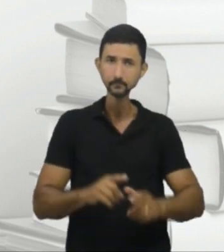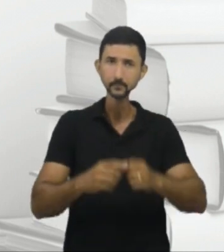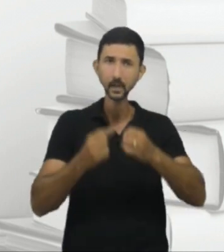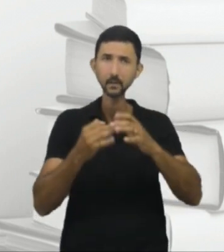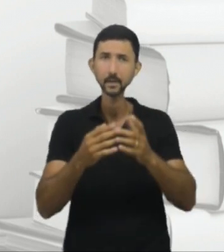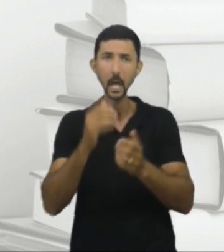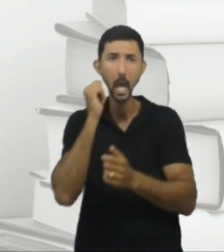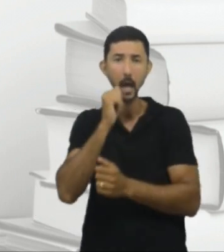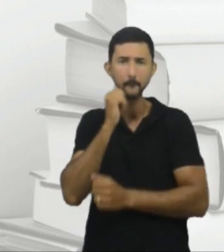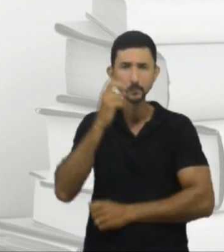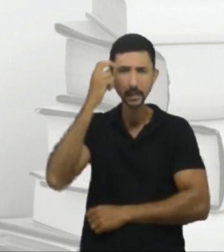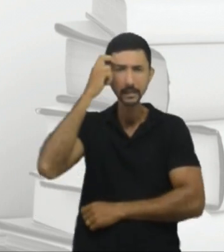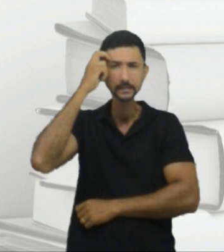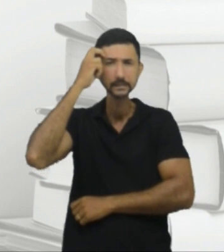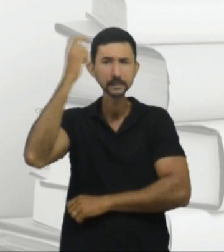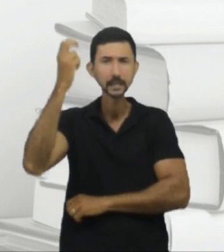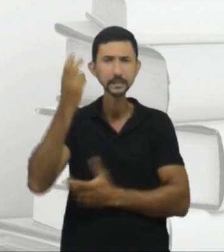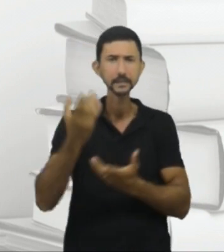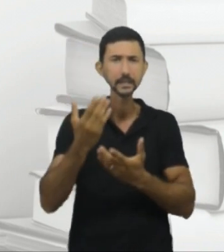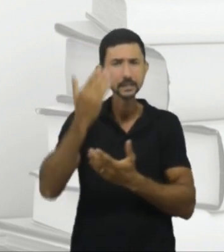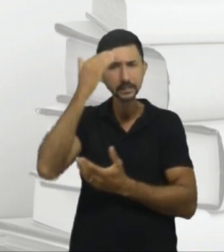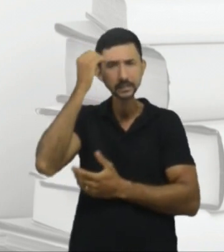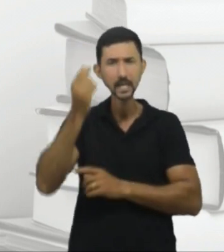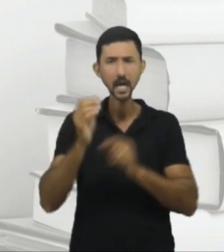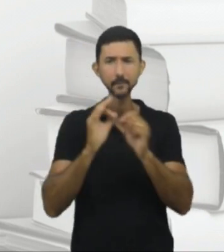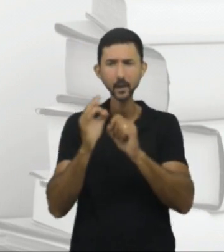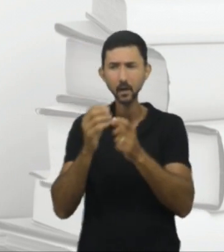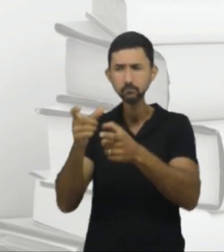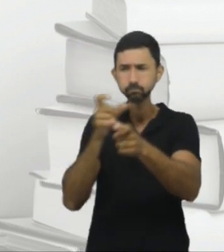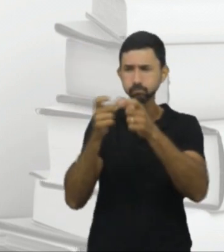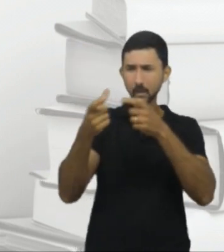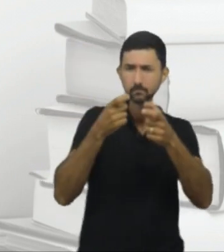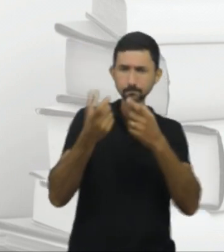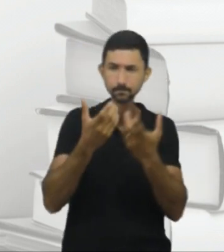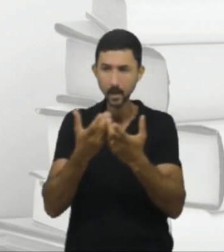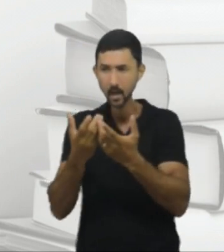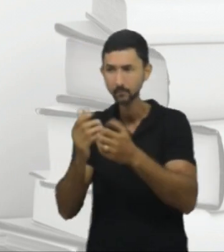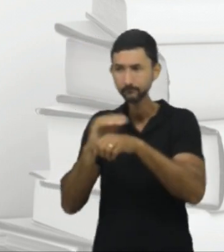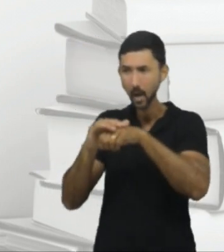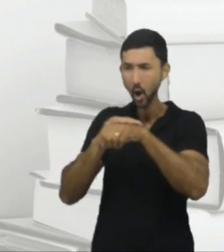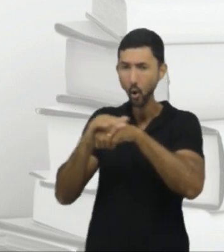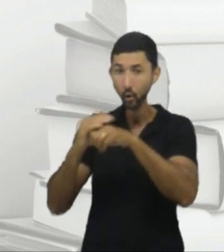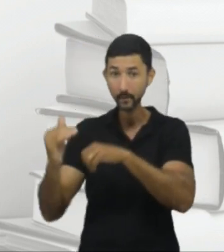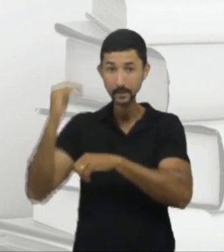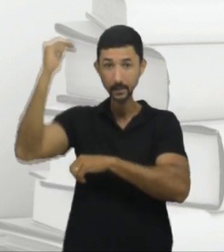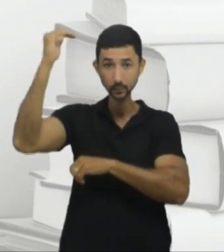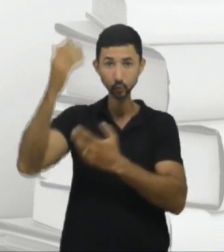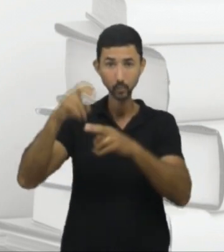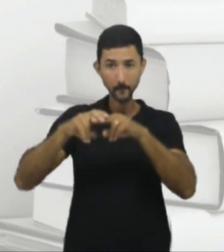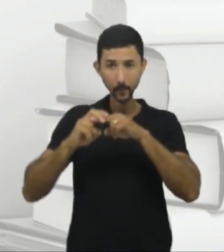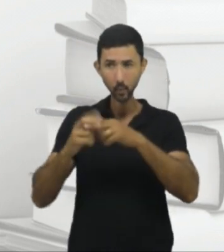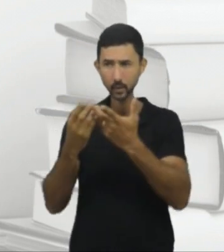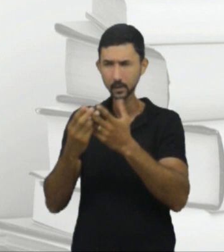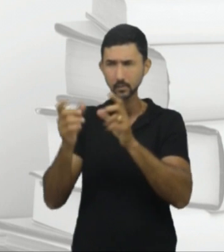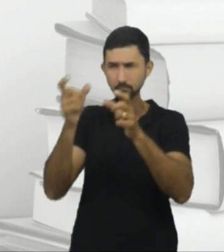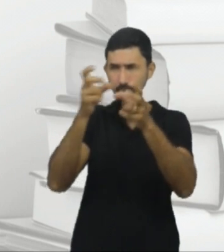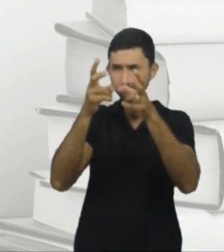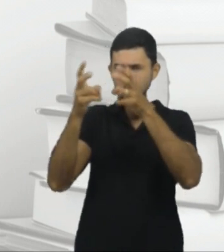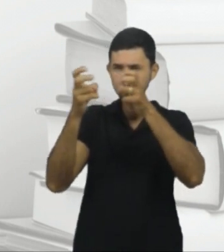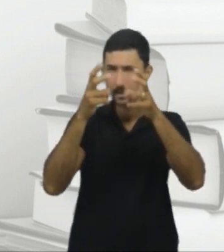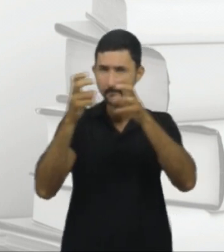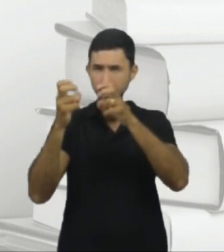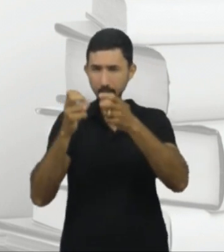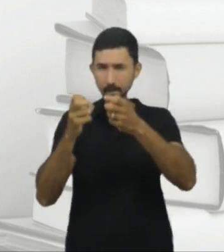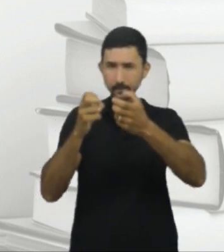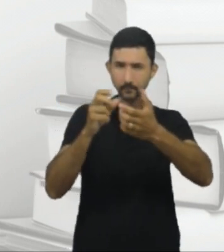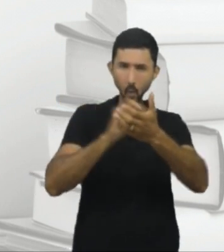que a Anne, ela era inteligente e sabia captar o melhor da conversa dos adultos. Por isso, através de sua ótica,